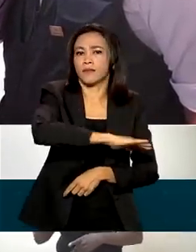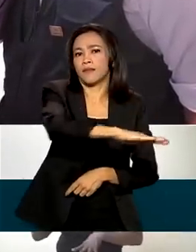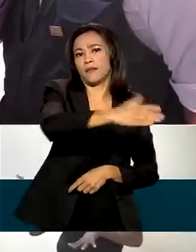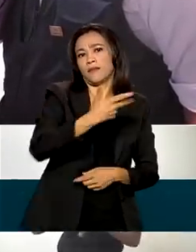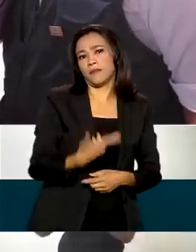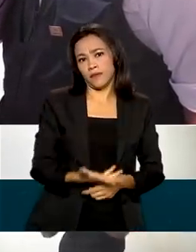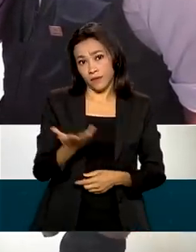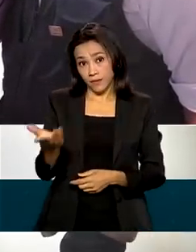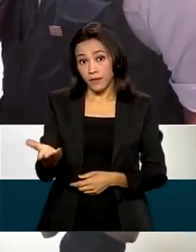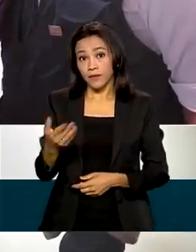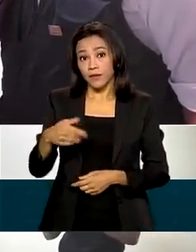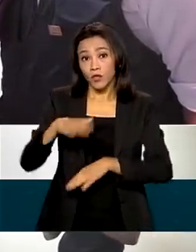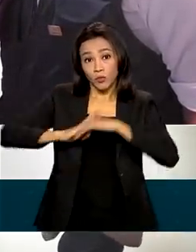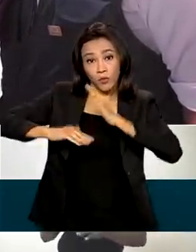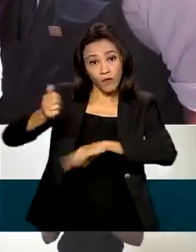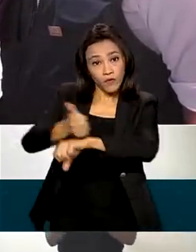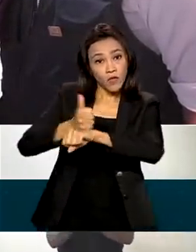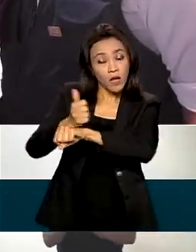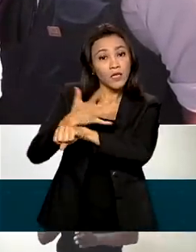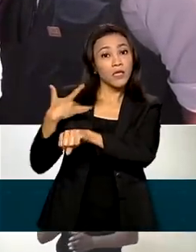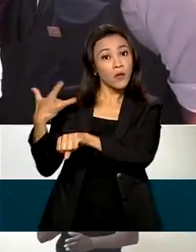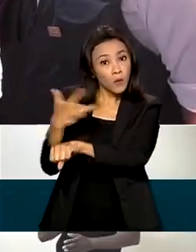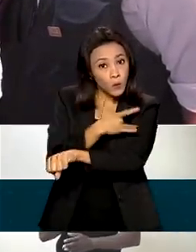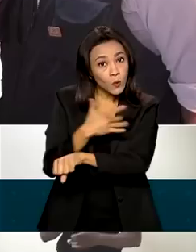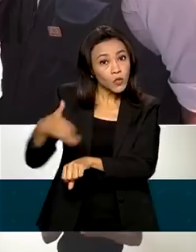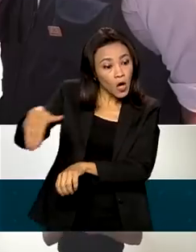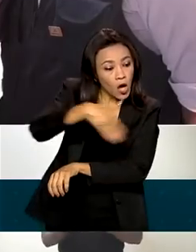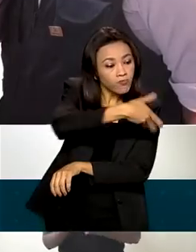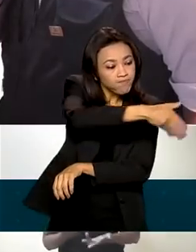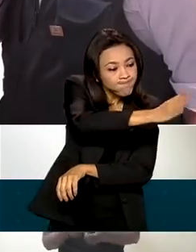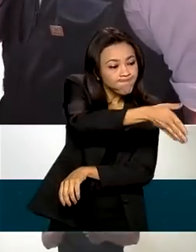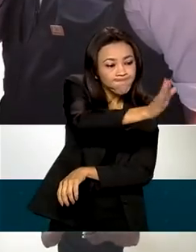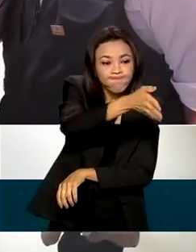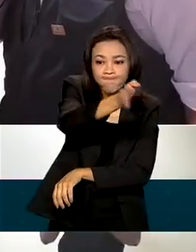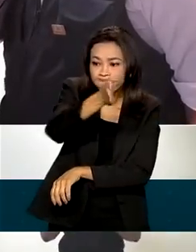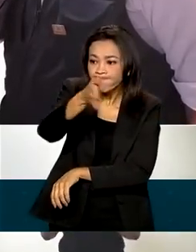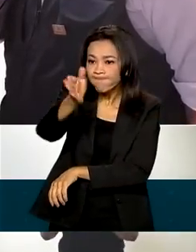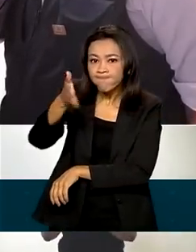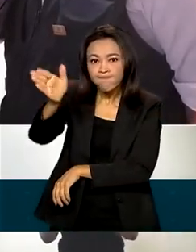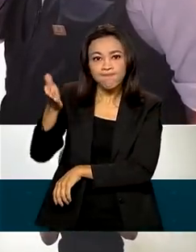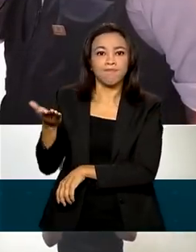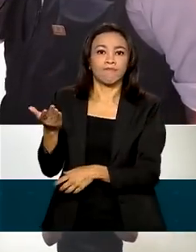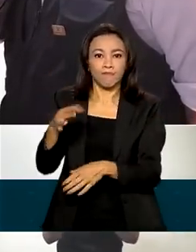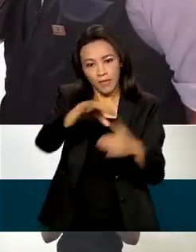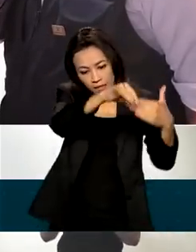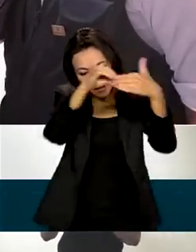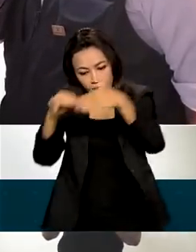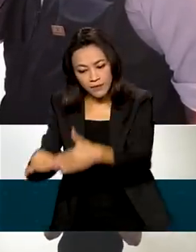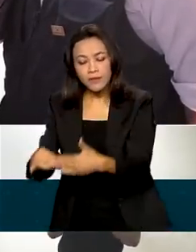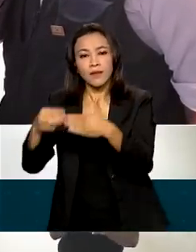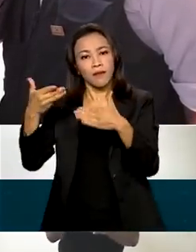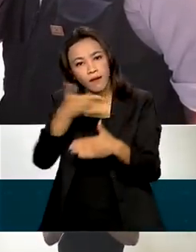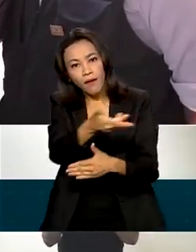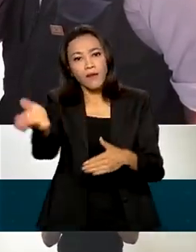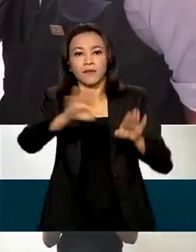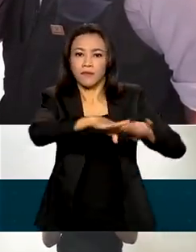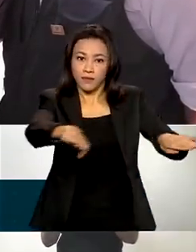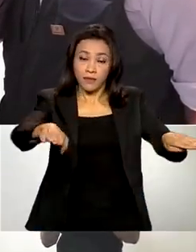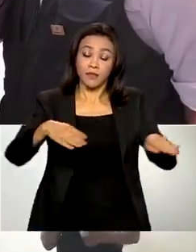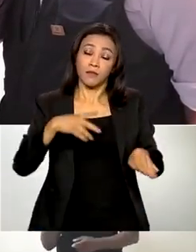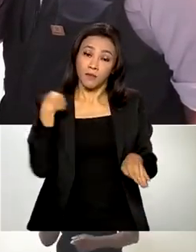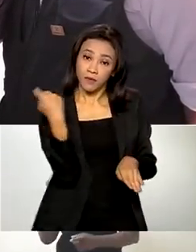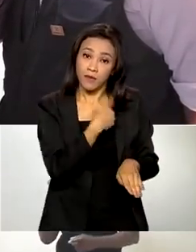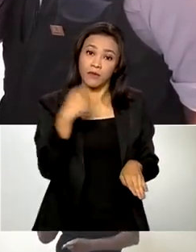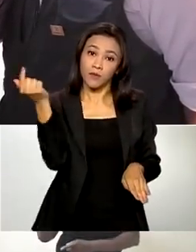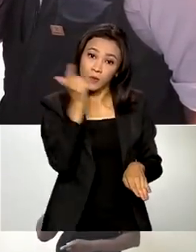os nossos agentes comunitários de saúde com a nossa estrutura de enfermagem o importante é que consigamos